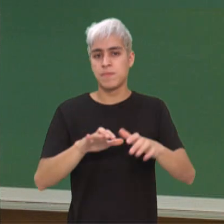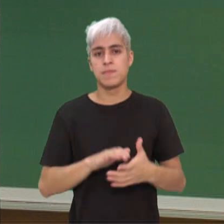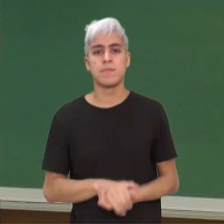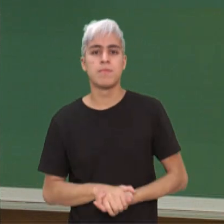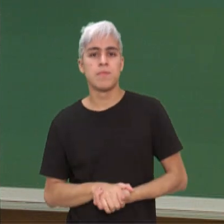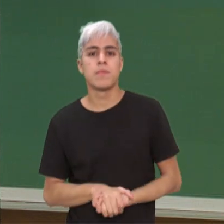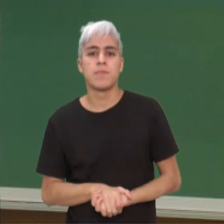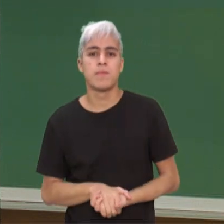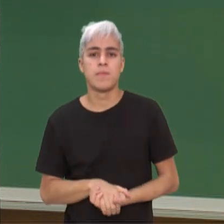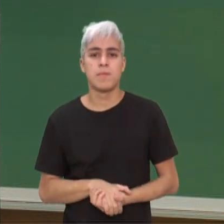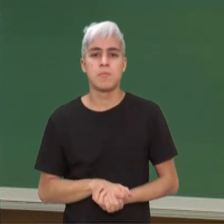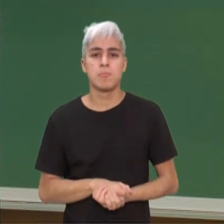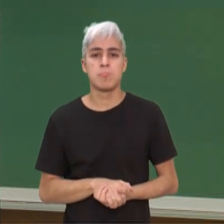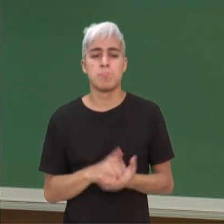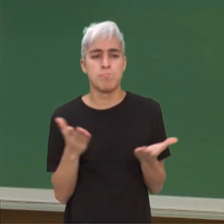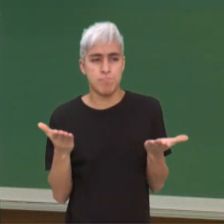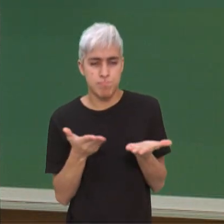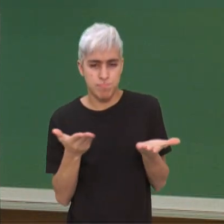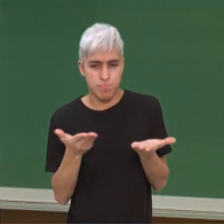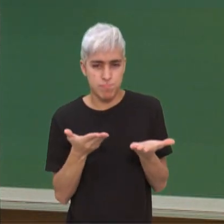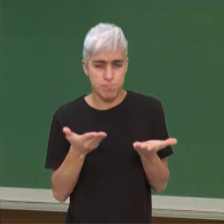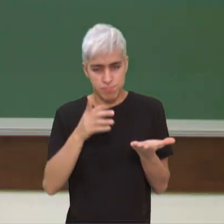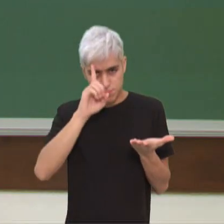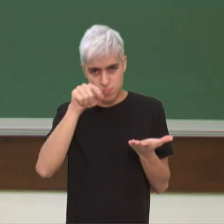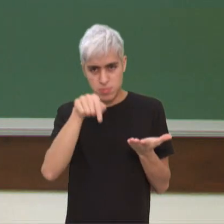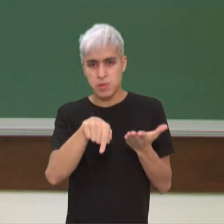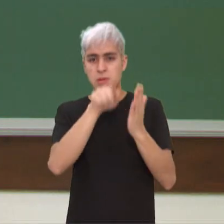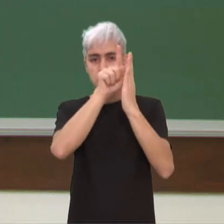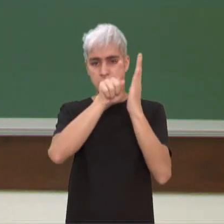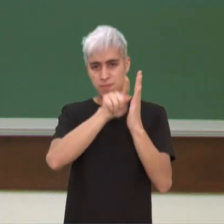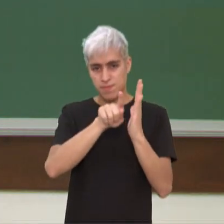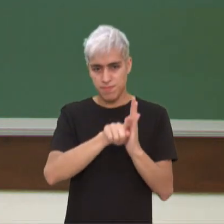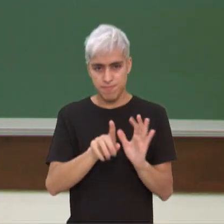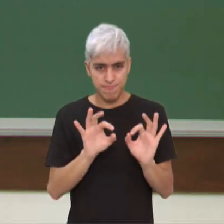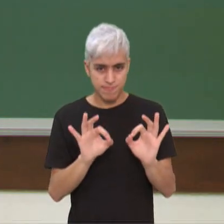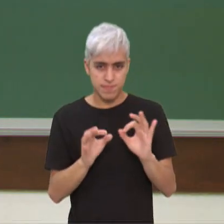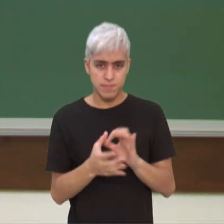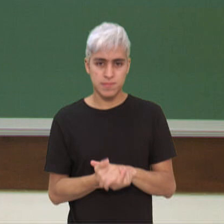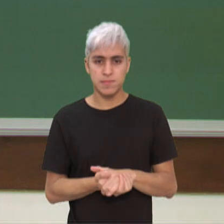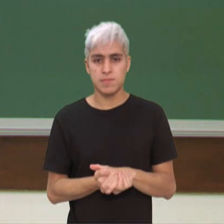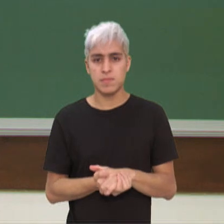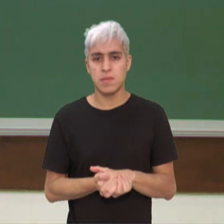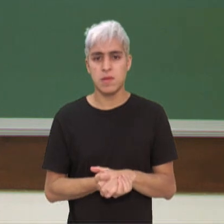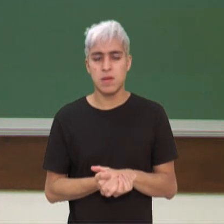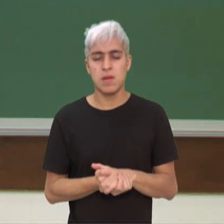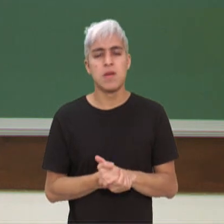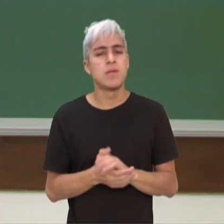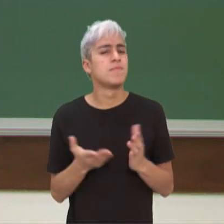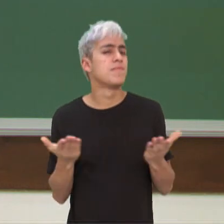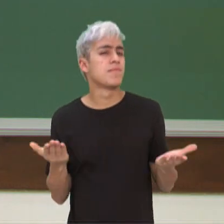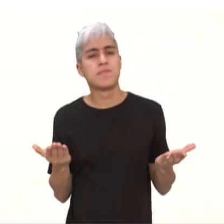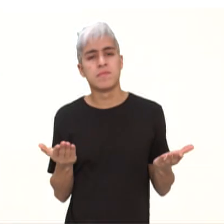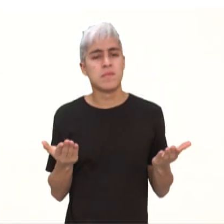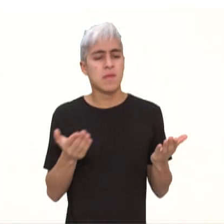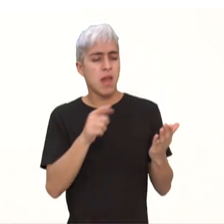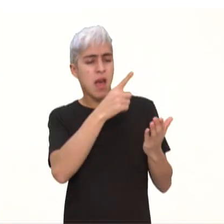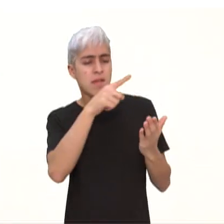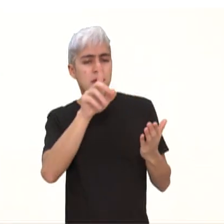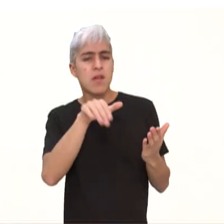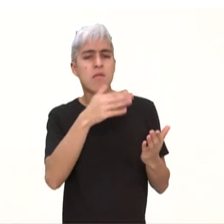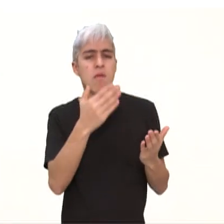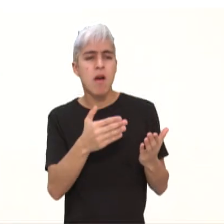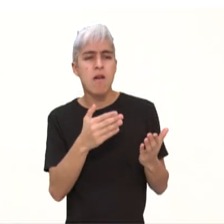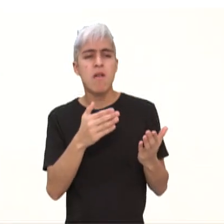Vamos no dia de hoje a um quiz? Vamos lá? Vamos lá. Assinale falso